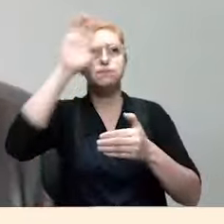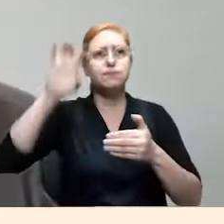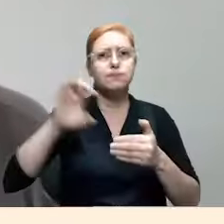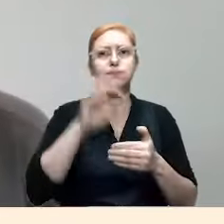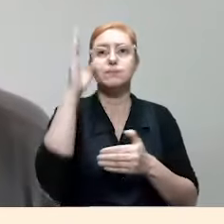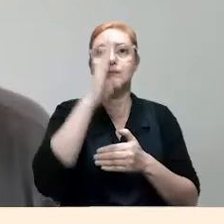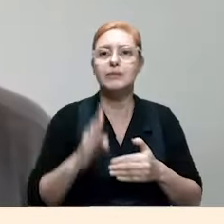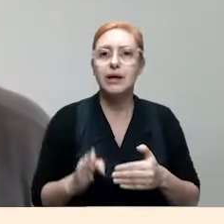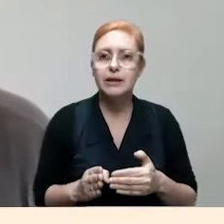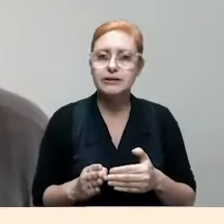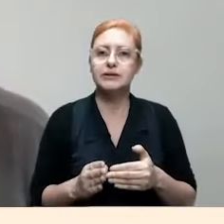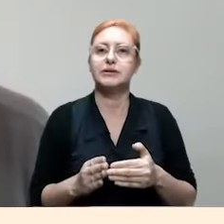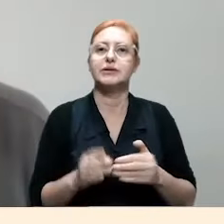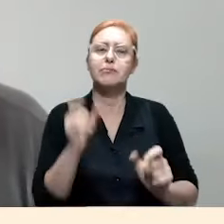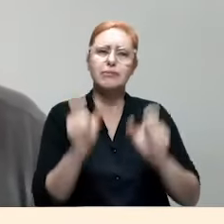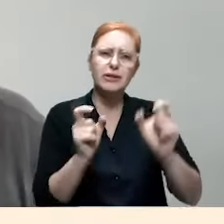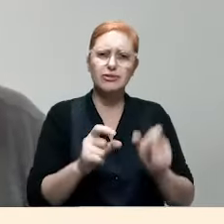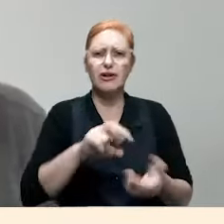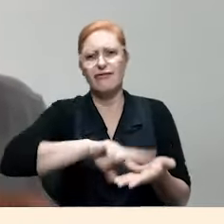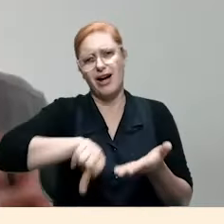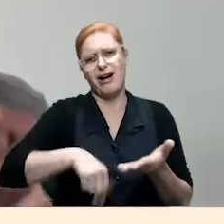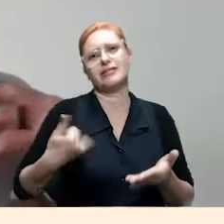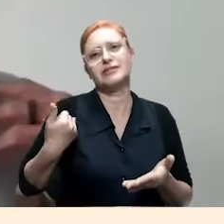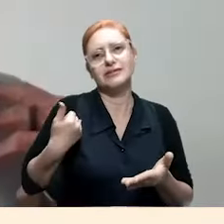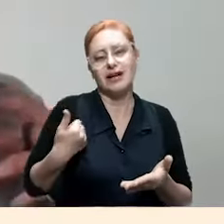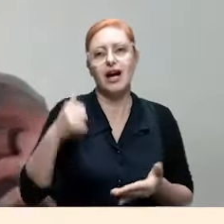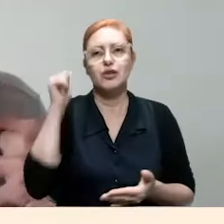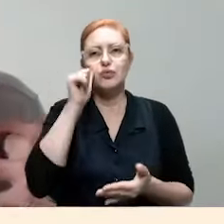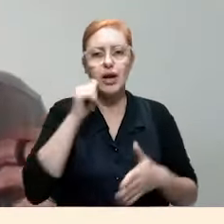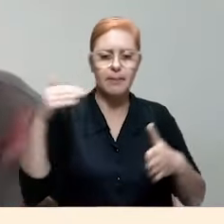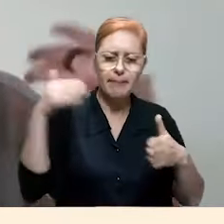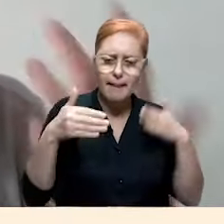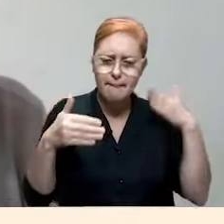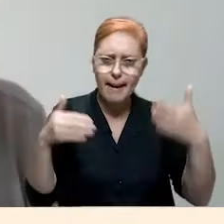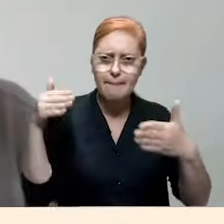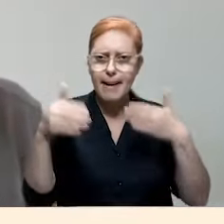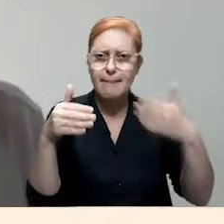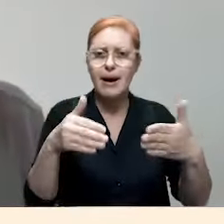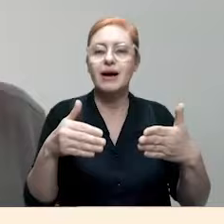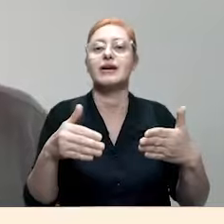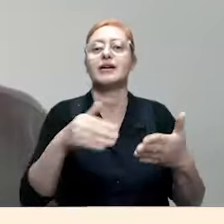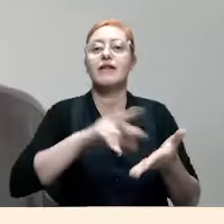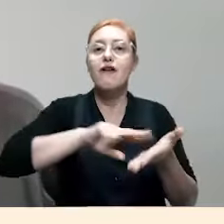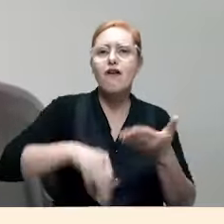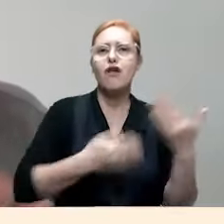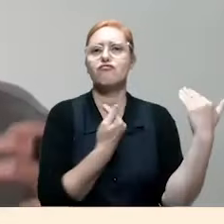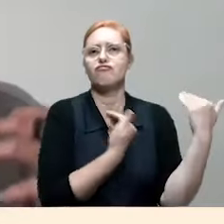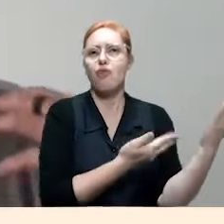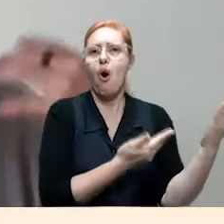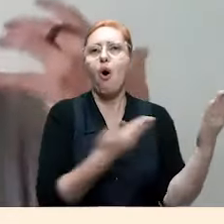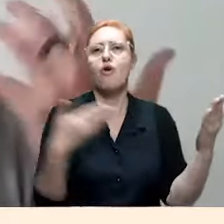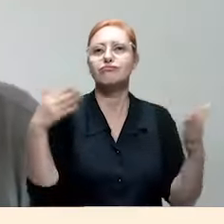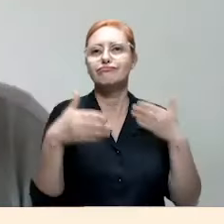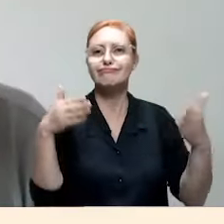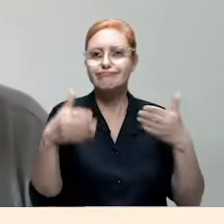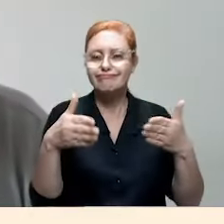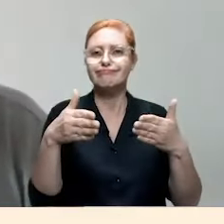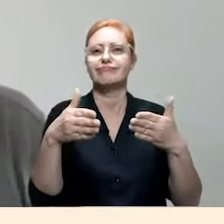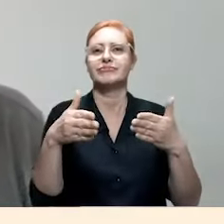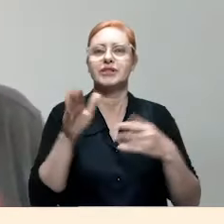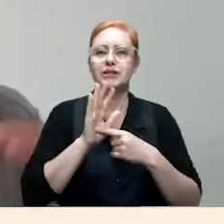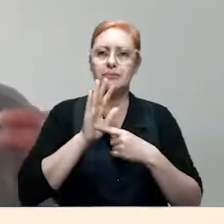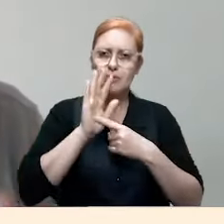chegando, muitas jovens chegando, trazendo o seu modo de fazer política, trazendo as